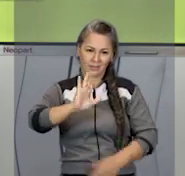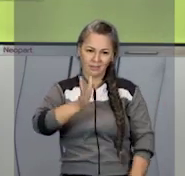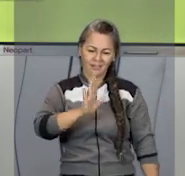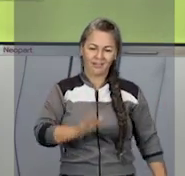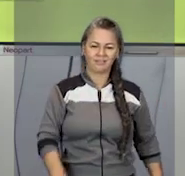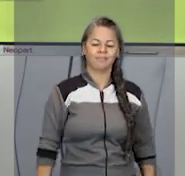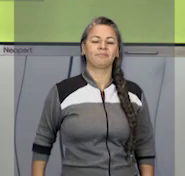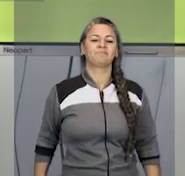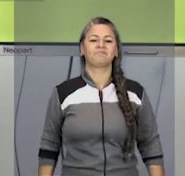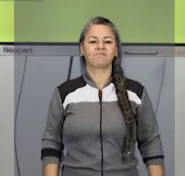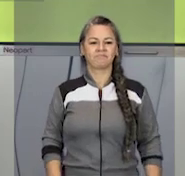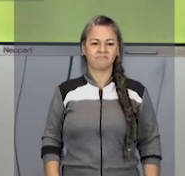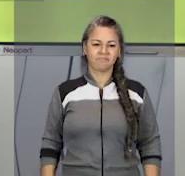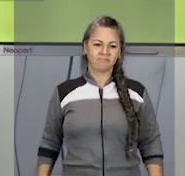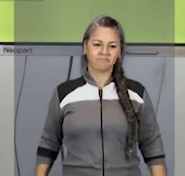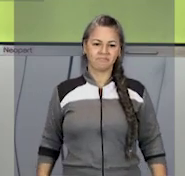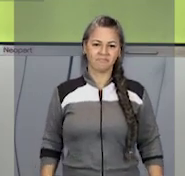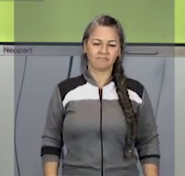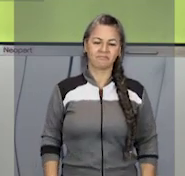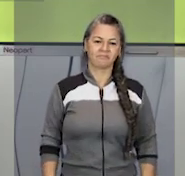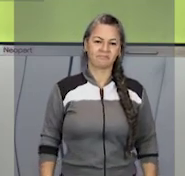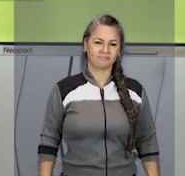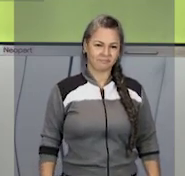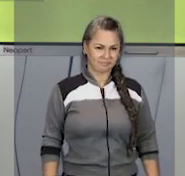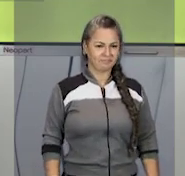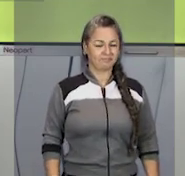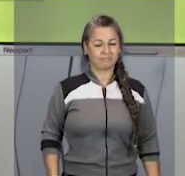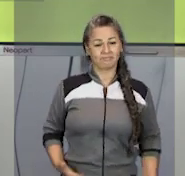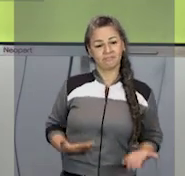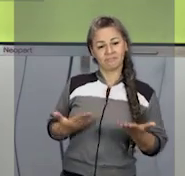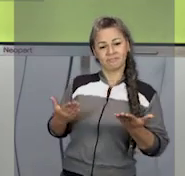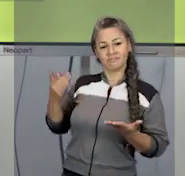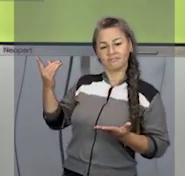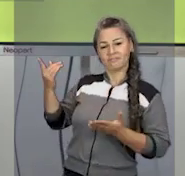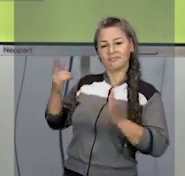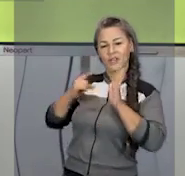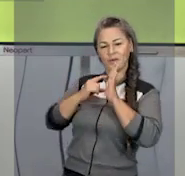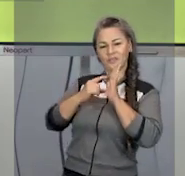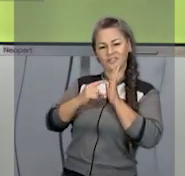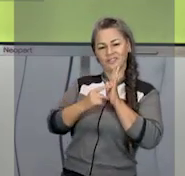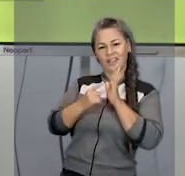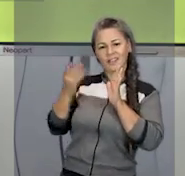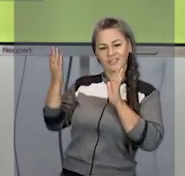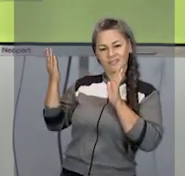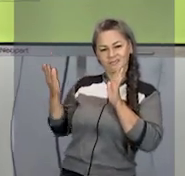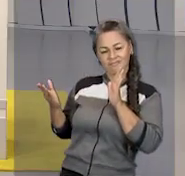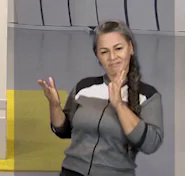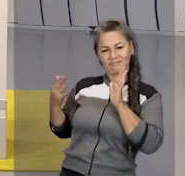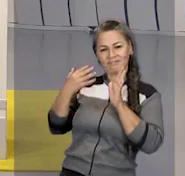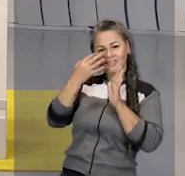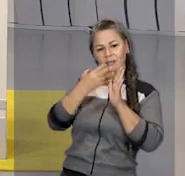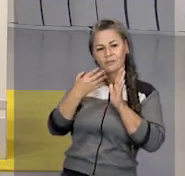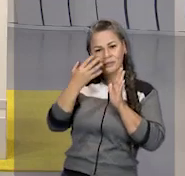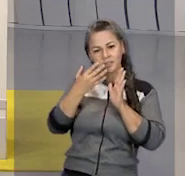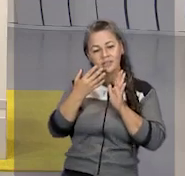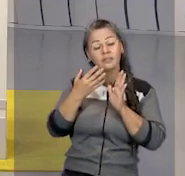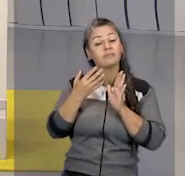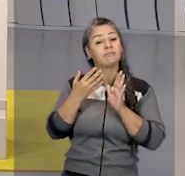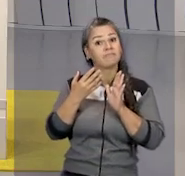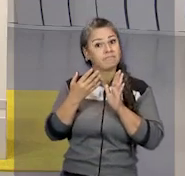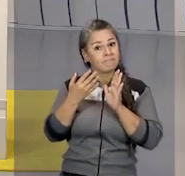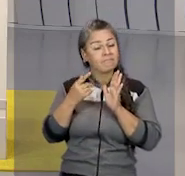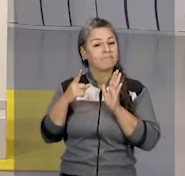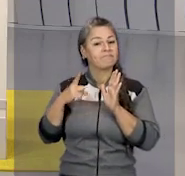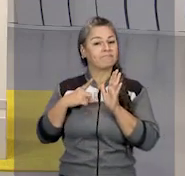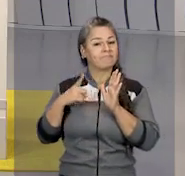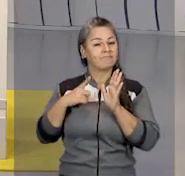então nós estamos vendo, né, que aqui nesses versos, em todos os versos de Eu Gosto Dela, nós temos aí, né,